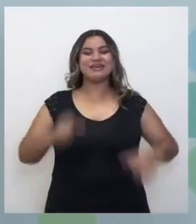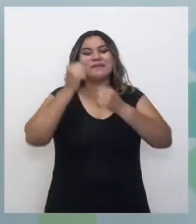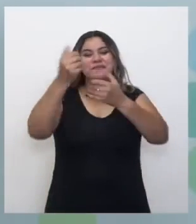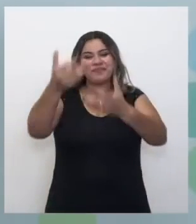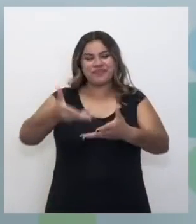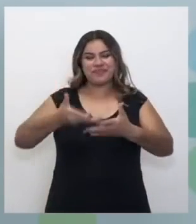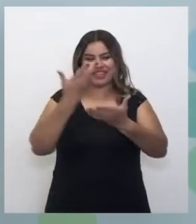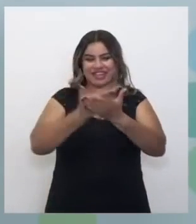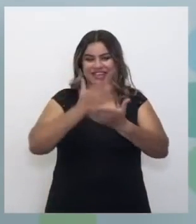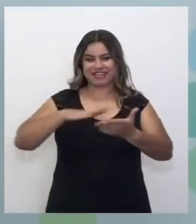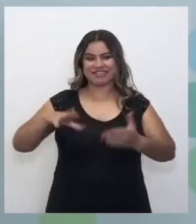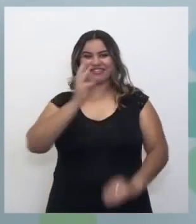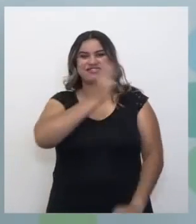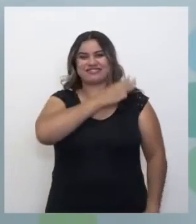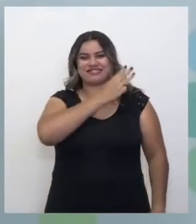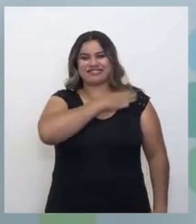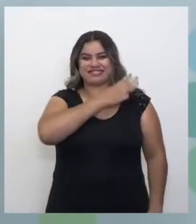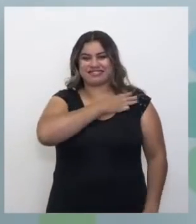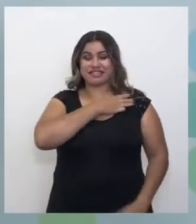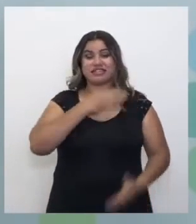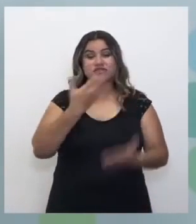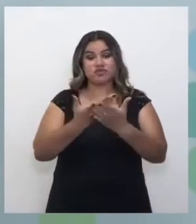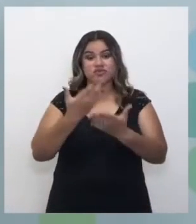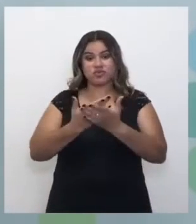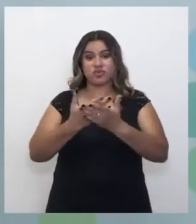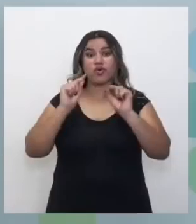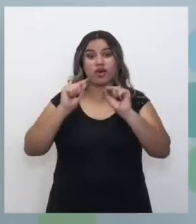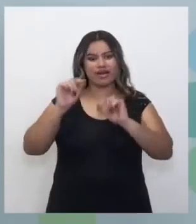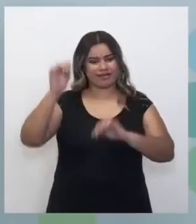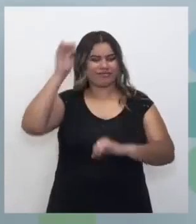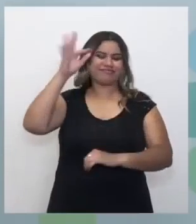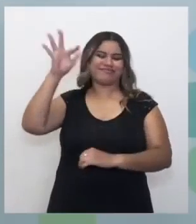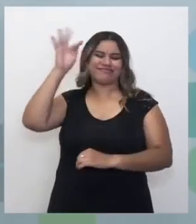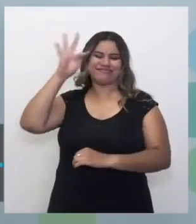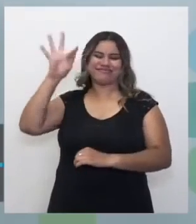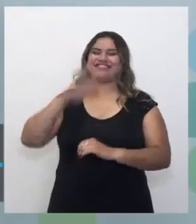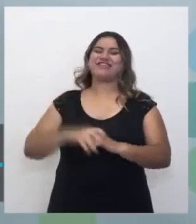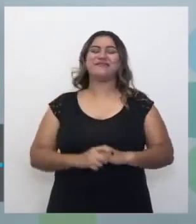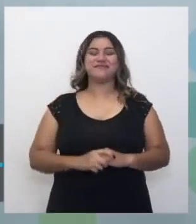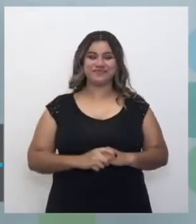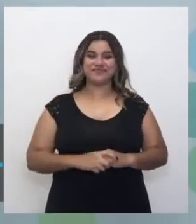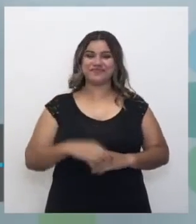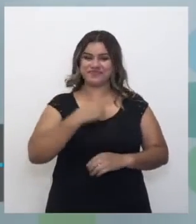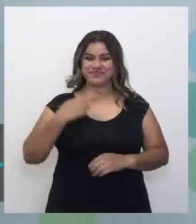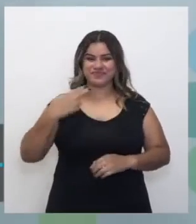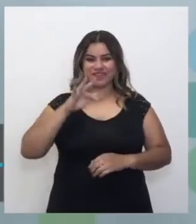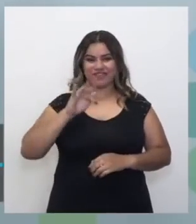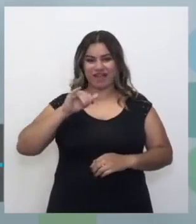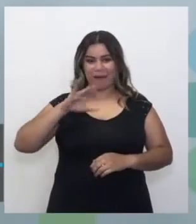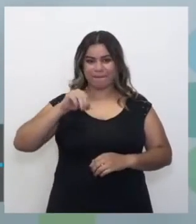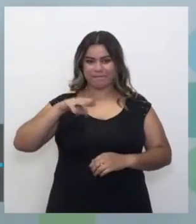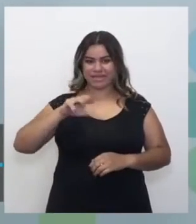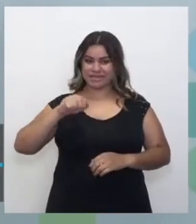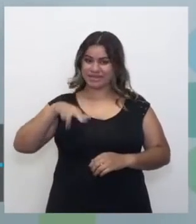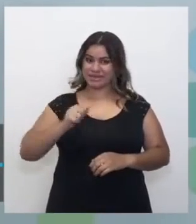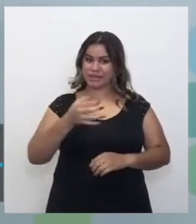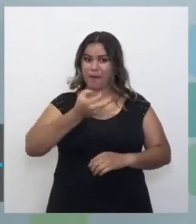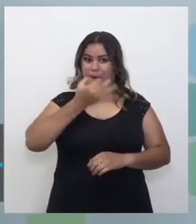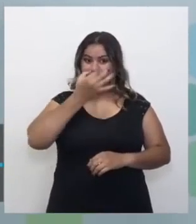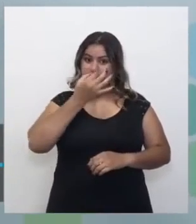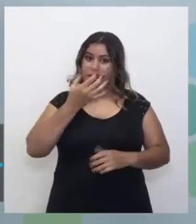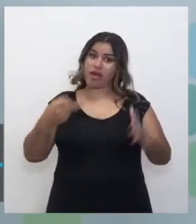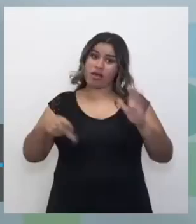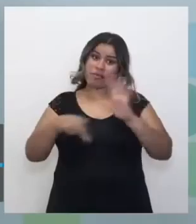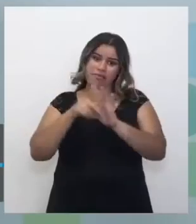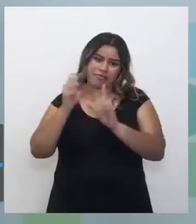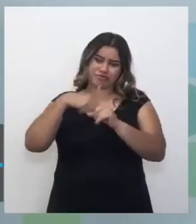Bem-vindos, alunos da terceira série do ensino médio, para uma aula de filosofia, né? Eu sou a professora Fabiana, sei que aqui normalmente estou nas aulas de sócios,